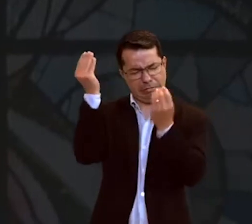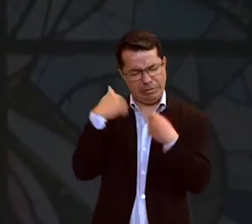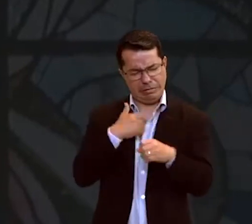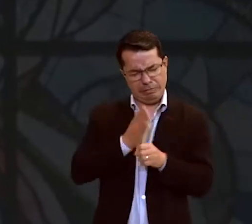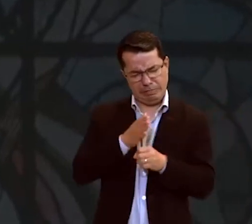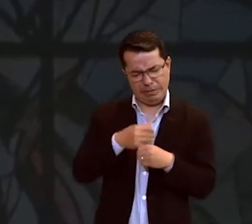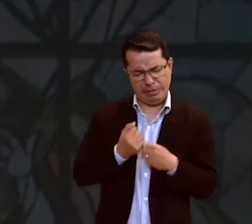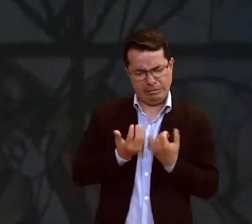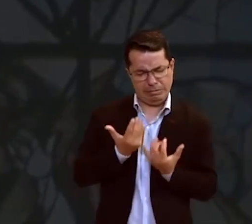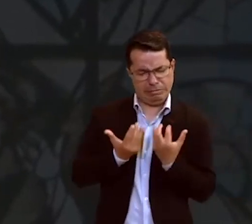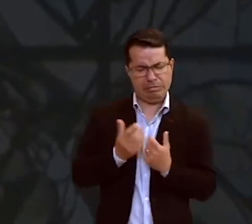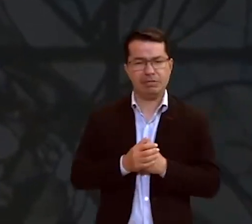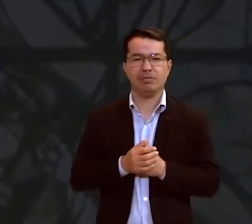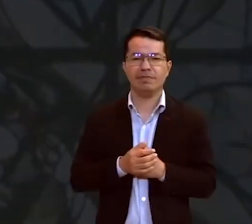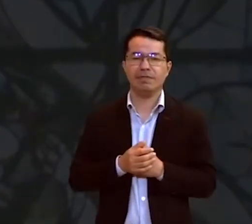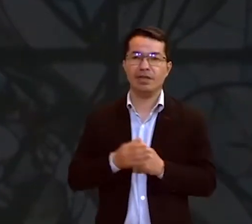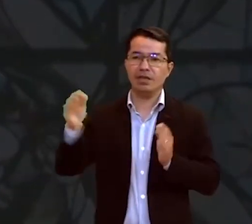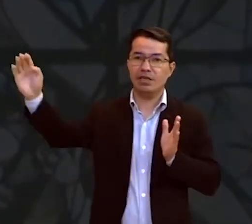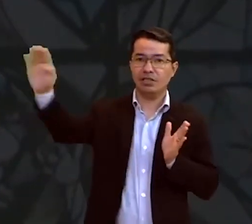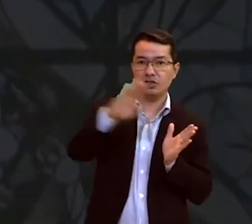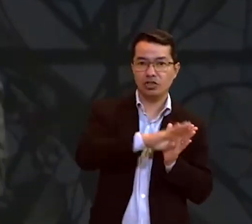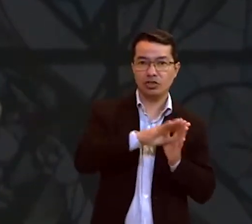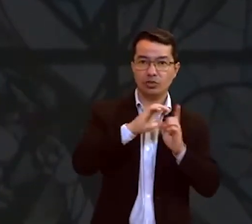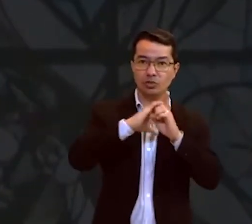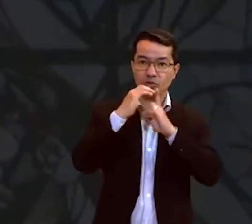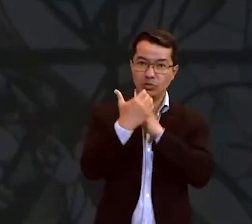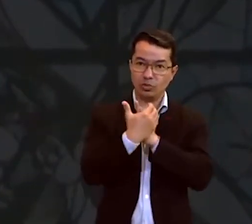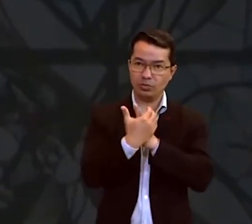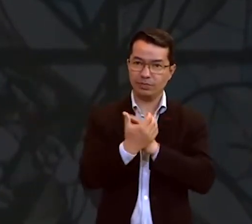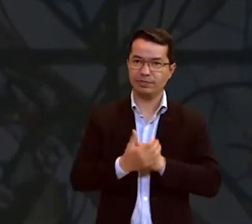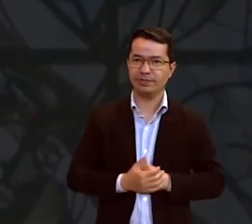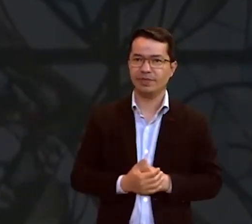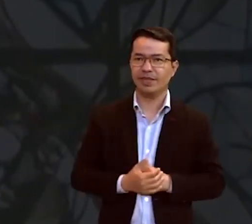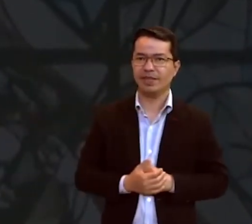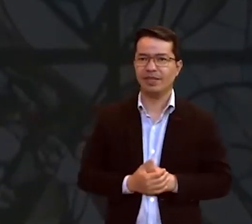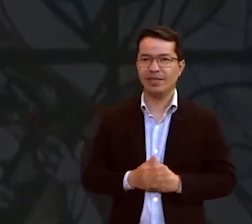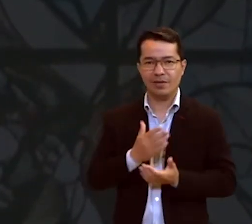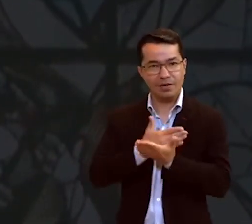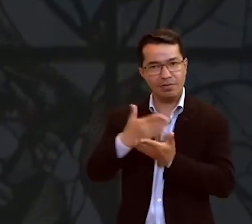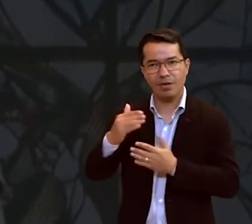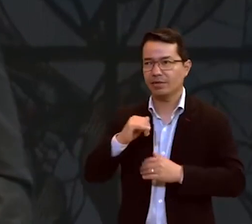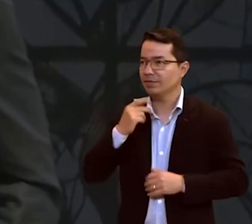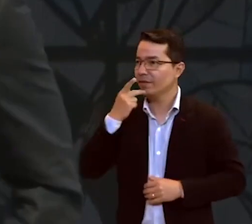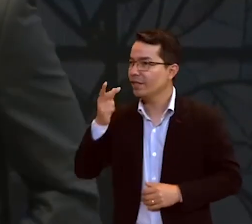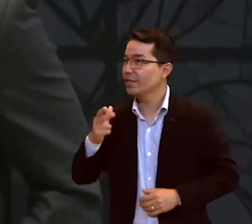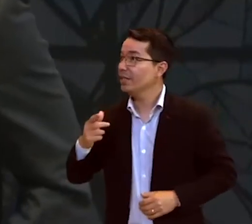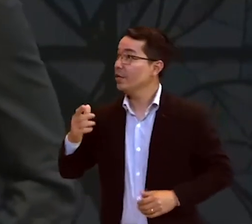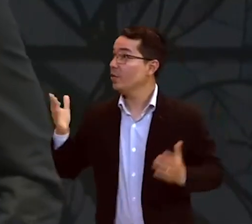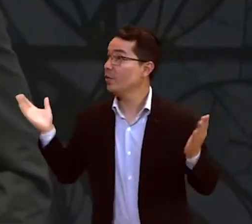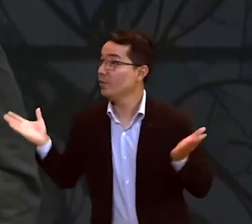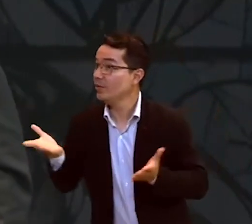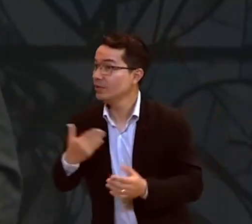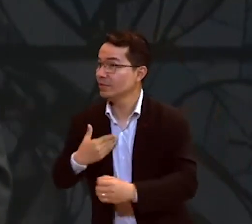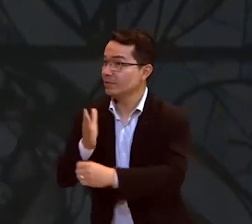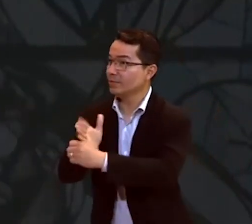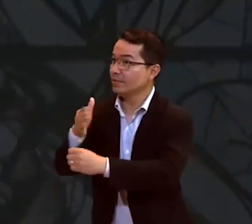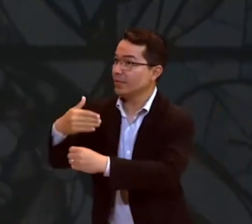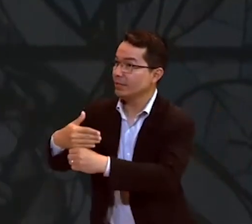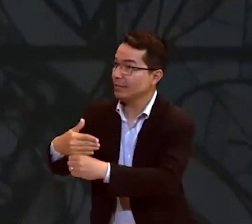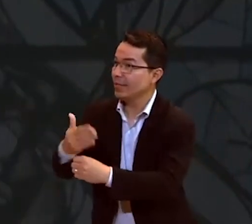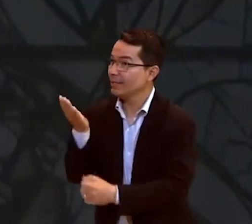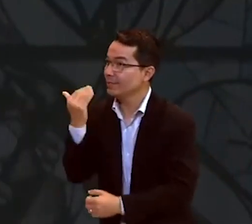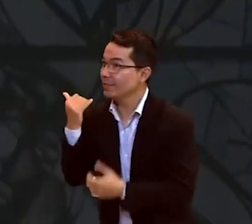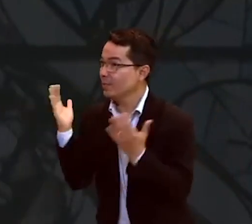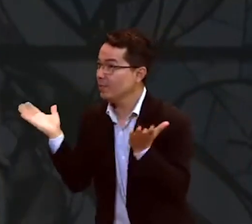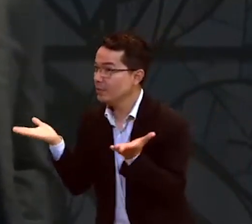Descemos. Aí ele chegou no culto ali e falou, sabia que hoje eu vou comer batatinha? A pessoa, é. Eu olhava assim e falei,